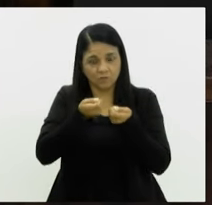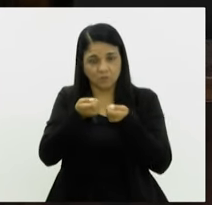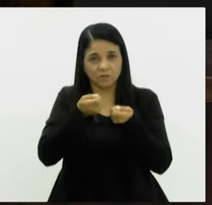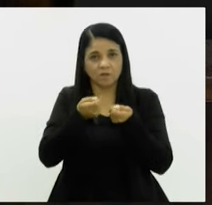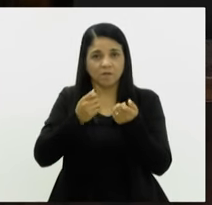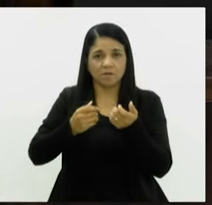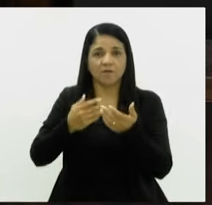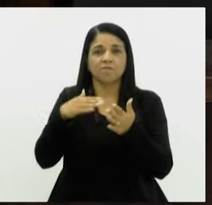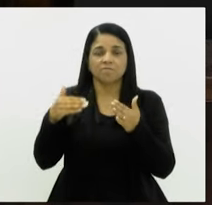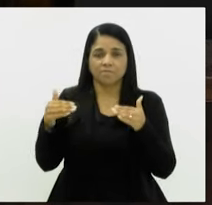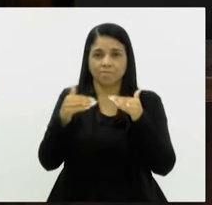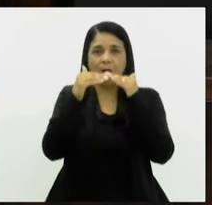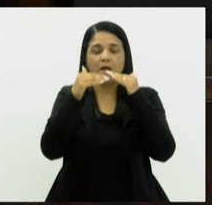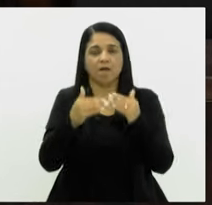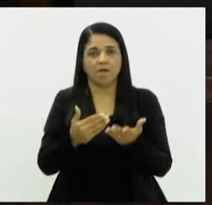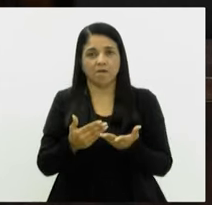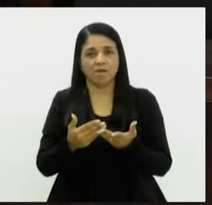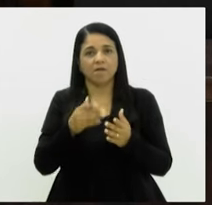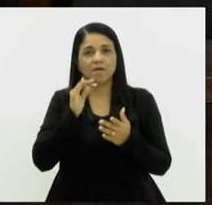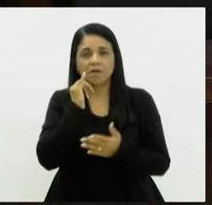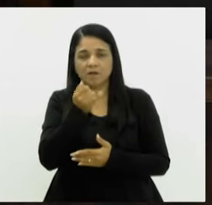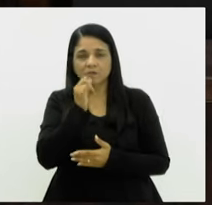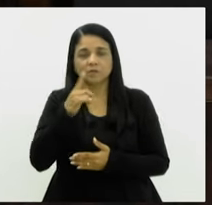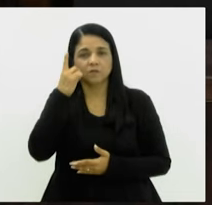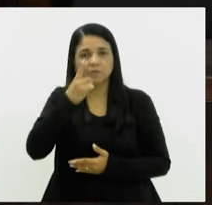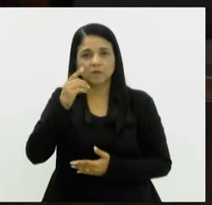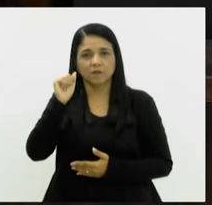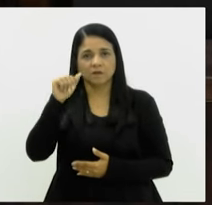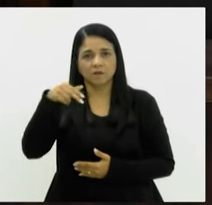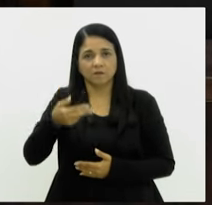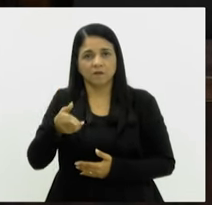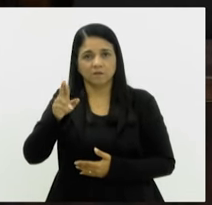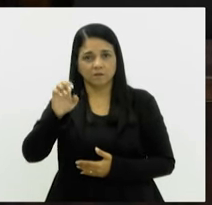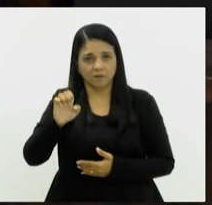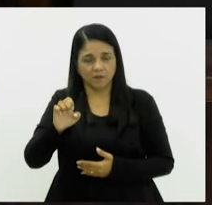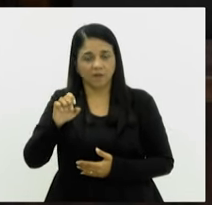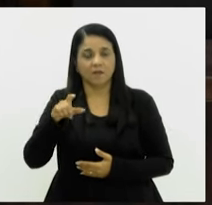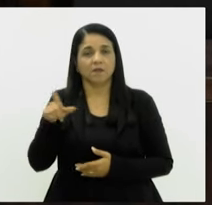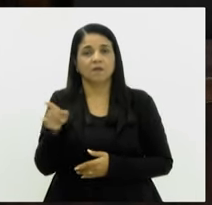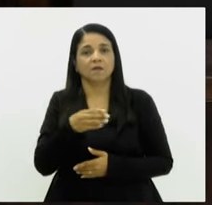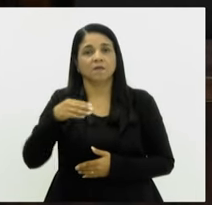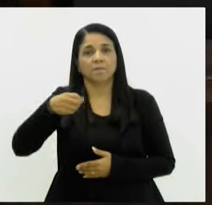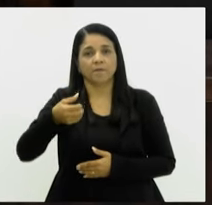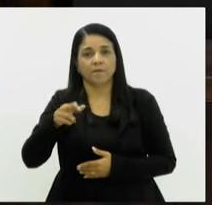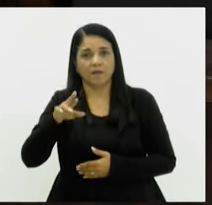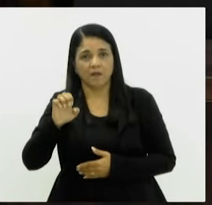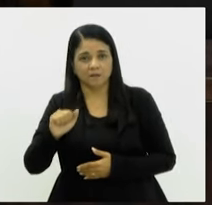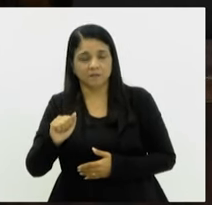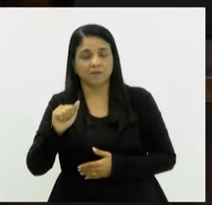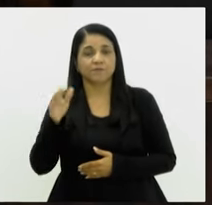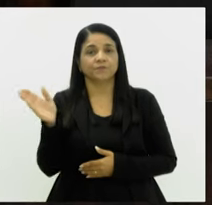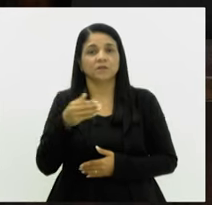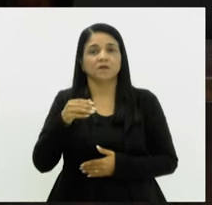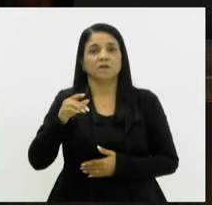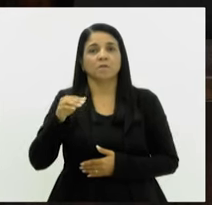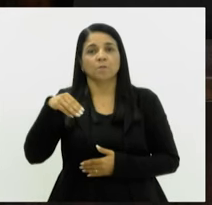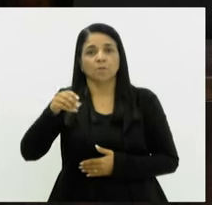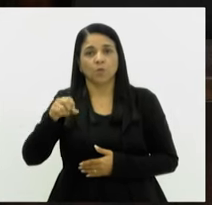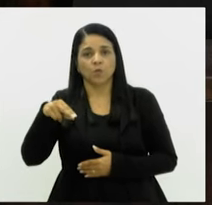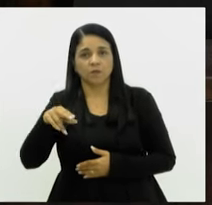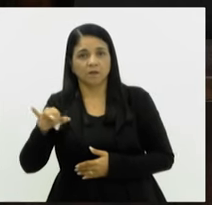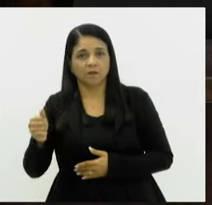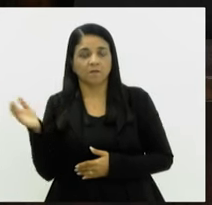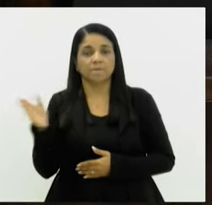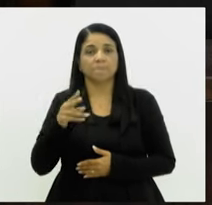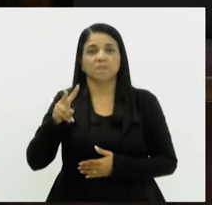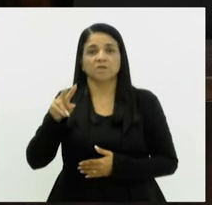controle, favorável. Relatores, deputado André Lazzaroni, Márcia Giovanni, Mônica Francisco, Rosane Félix e